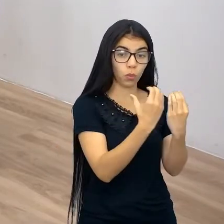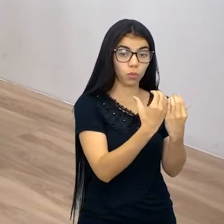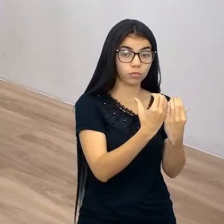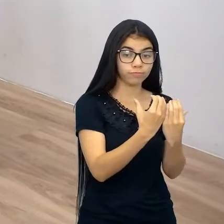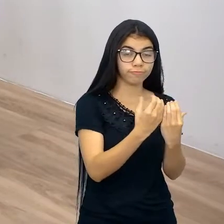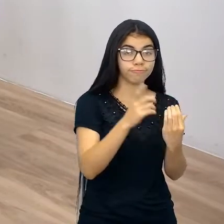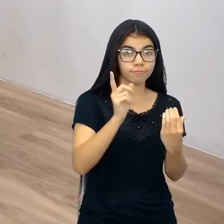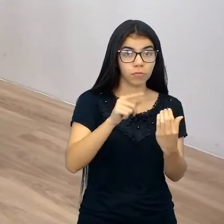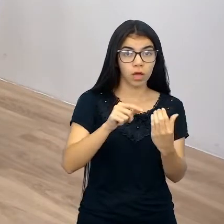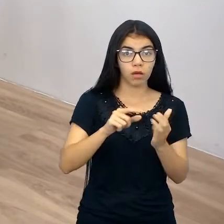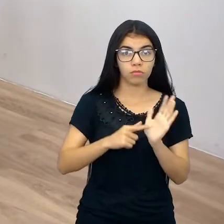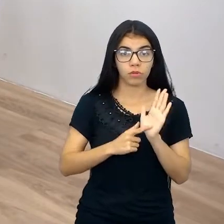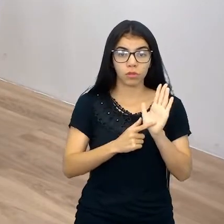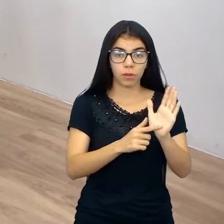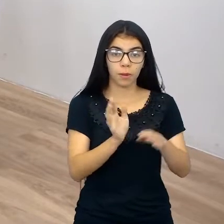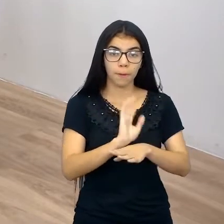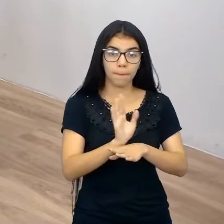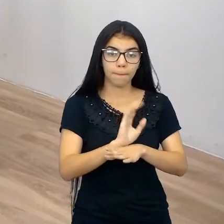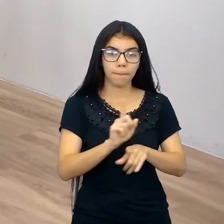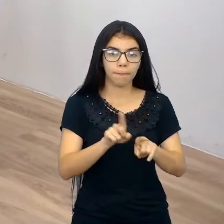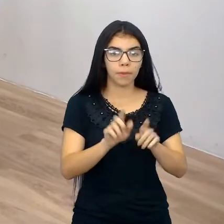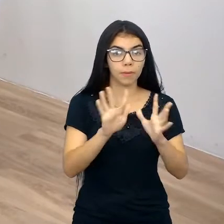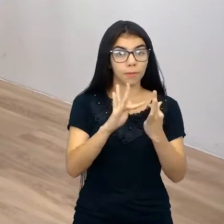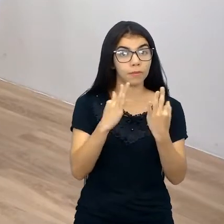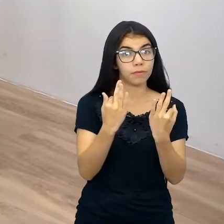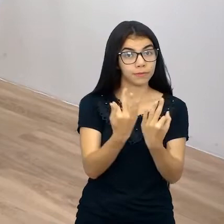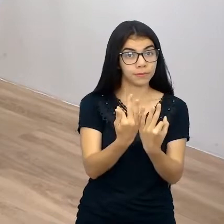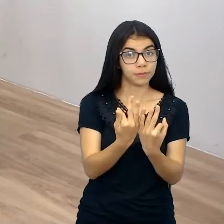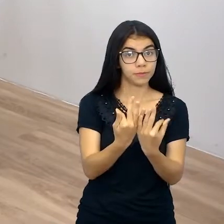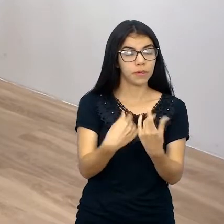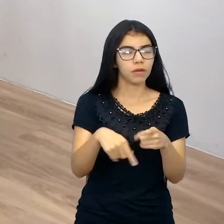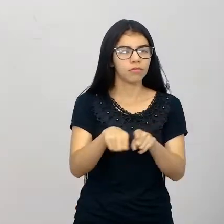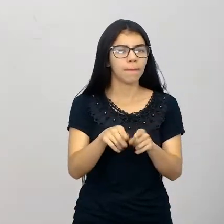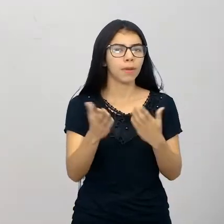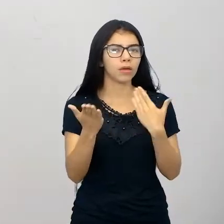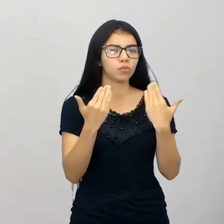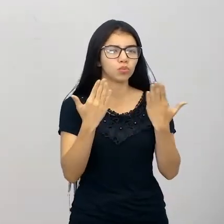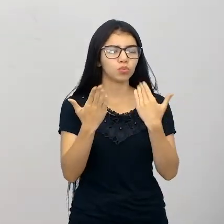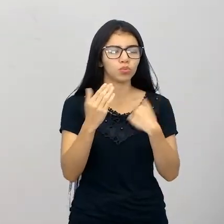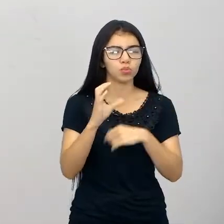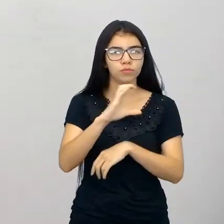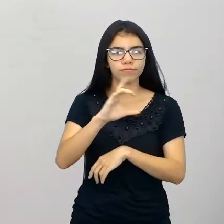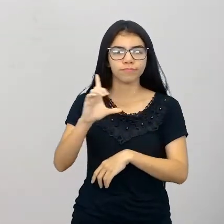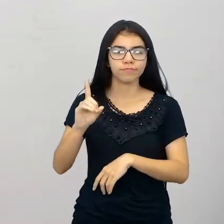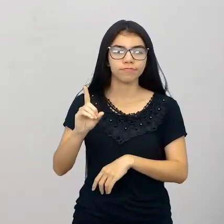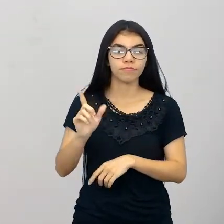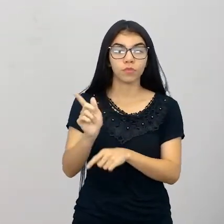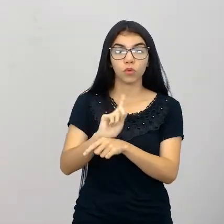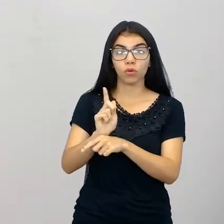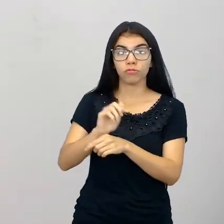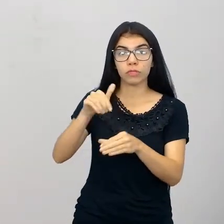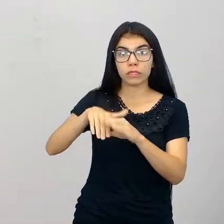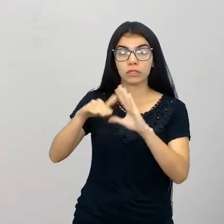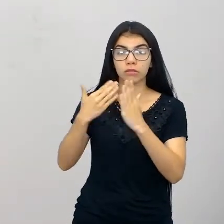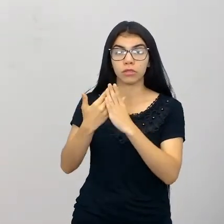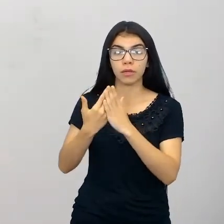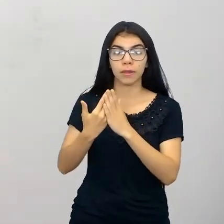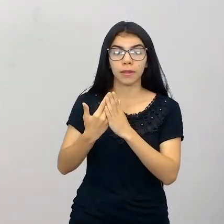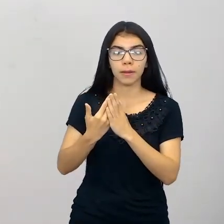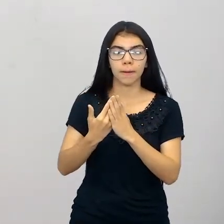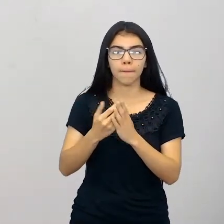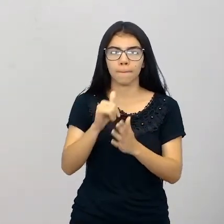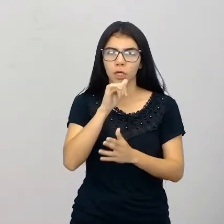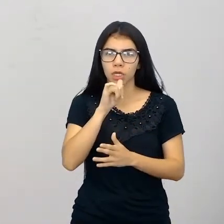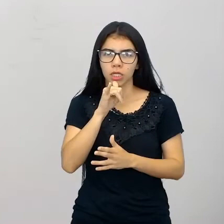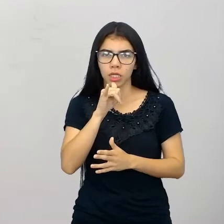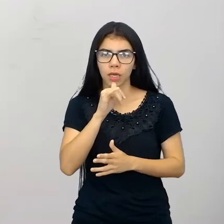essa mostra de cinema para as famílias, conversa com a coordenação, gestão da escola, para que, sei lá, no fim de